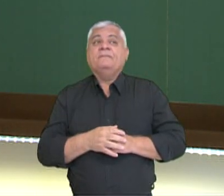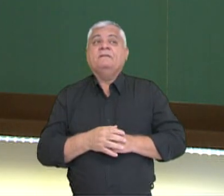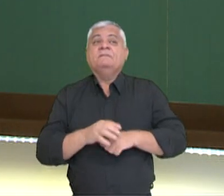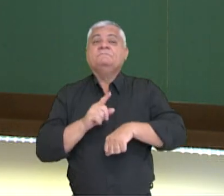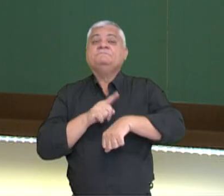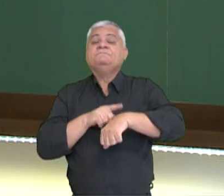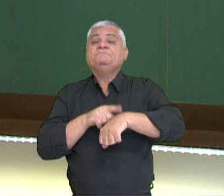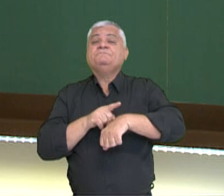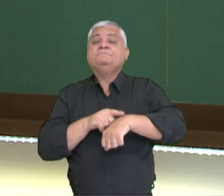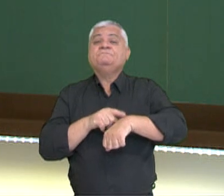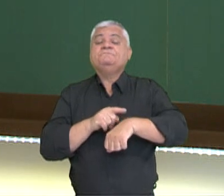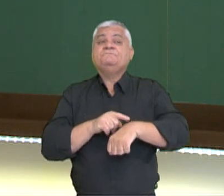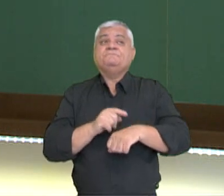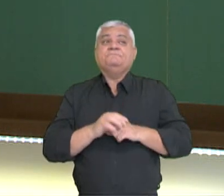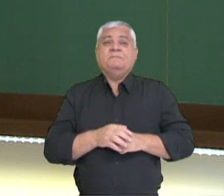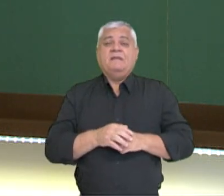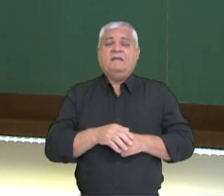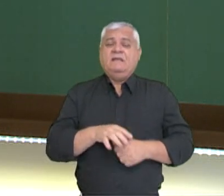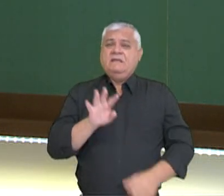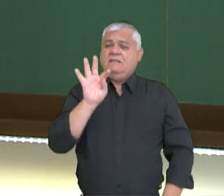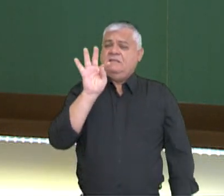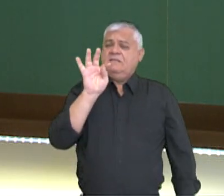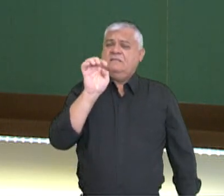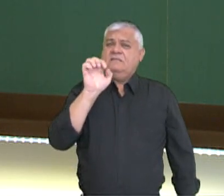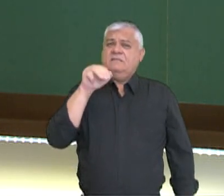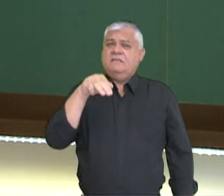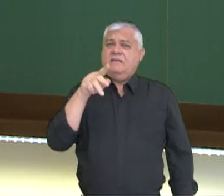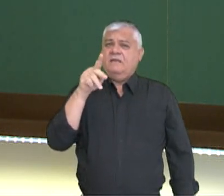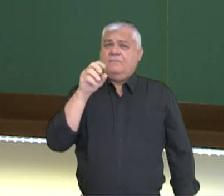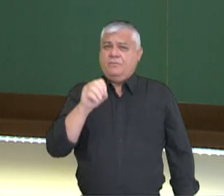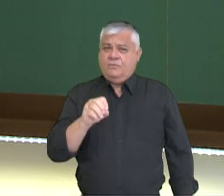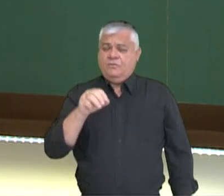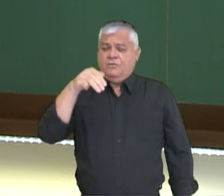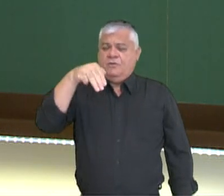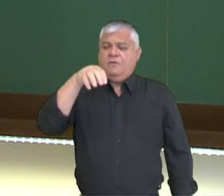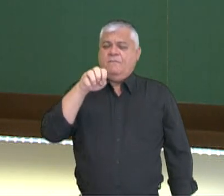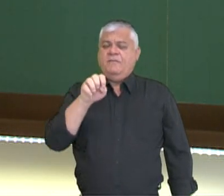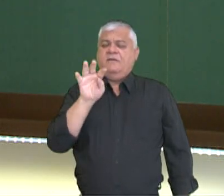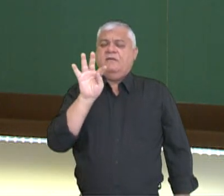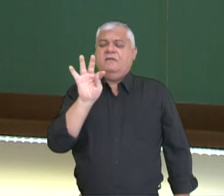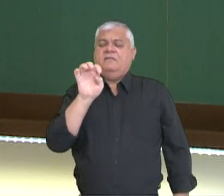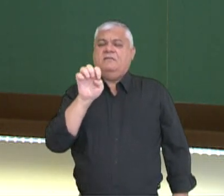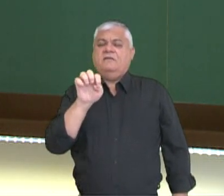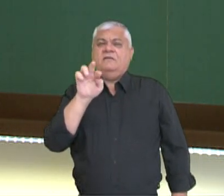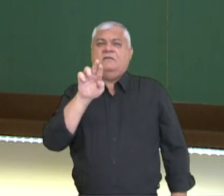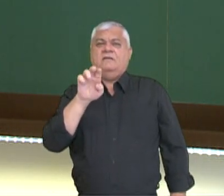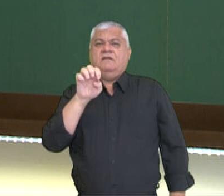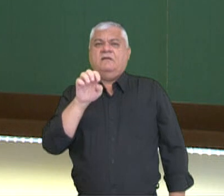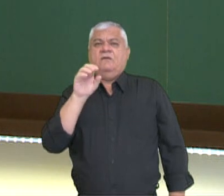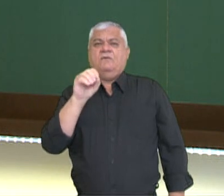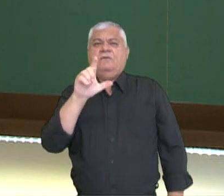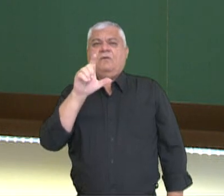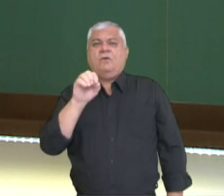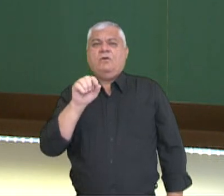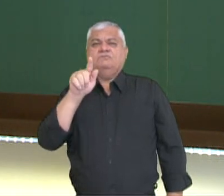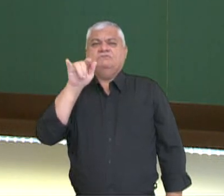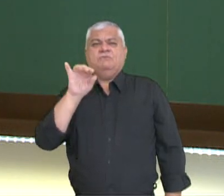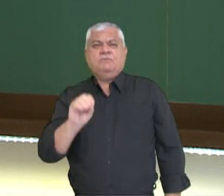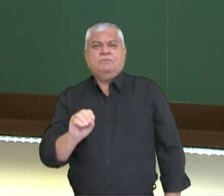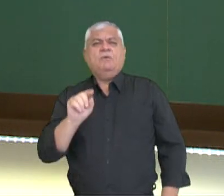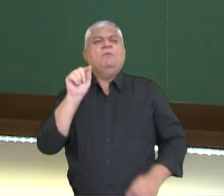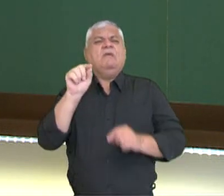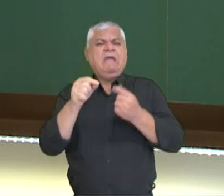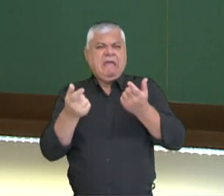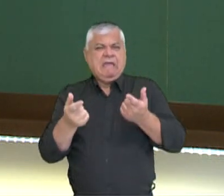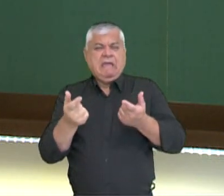falo de tempo meteorológico, tempo atmosférico, eu estou me referindo a quê? Isso é igual,